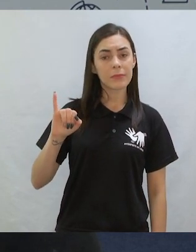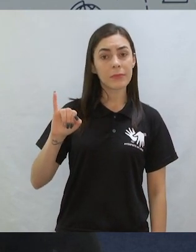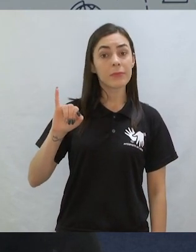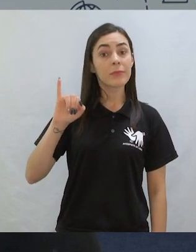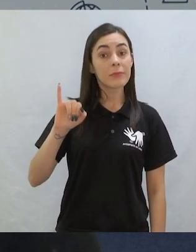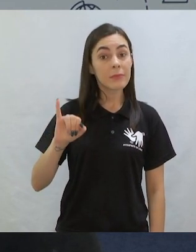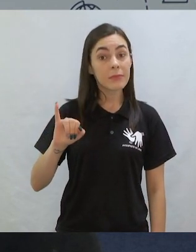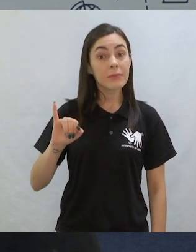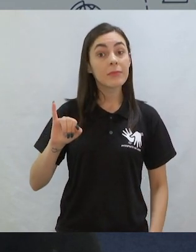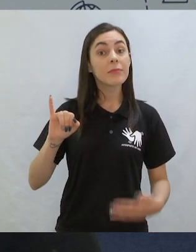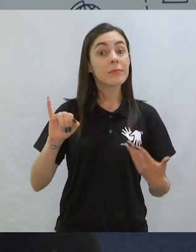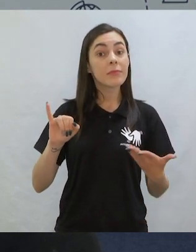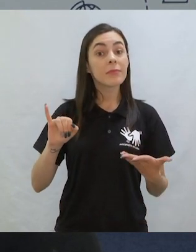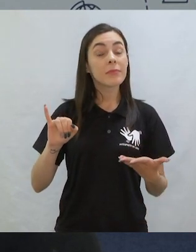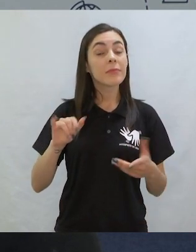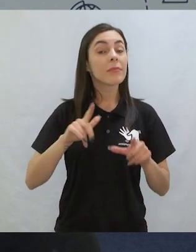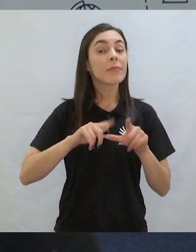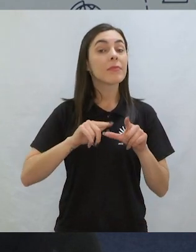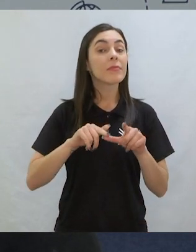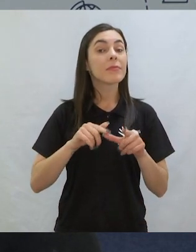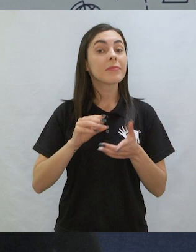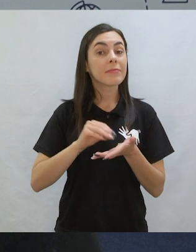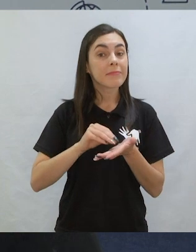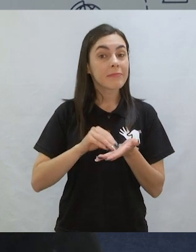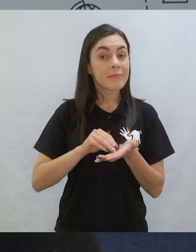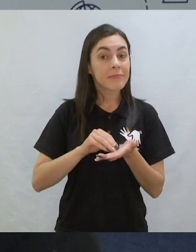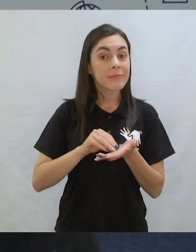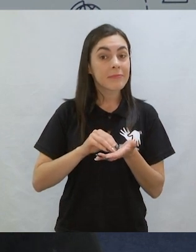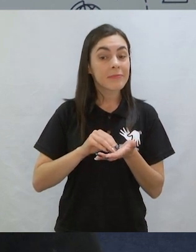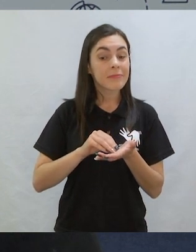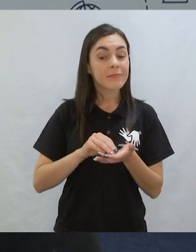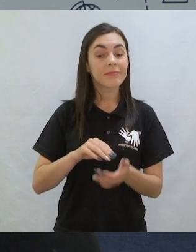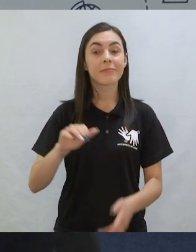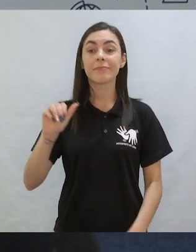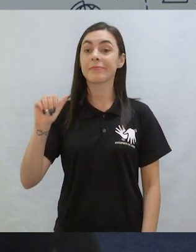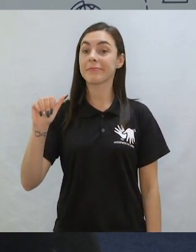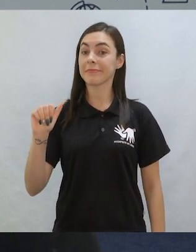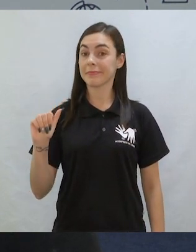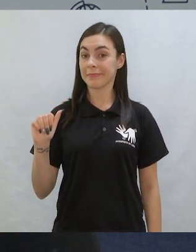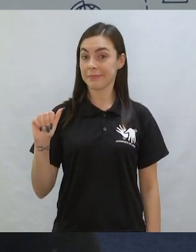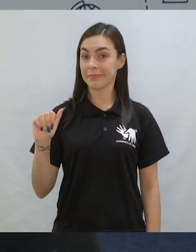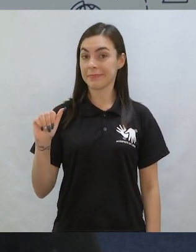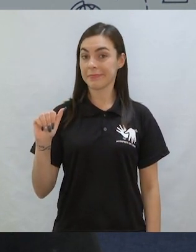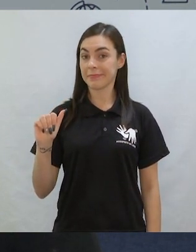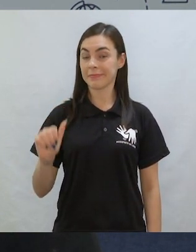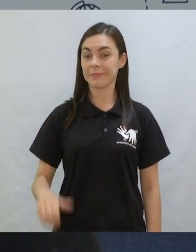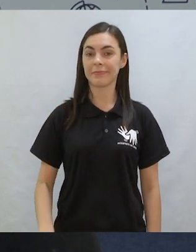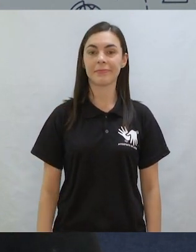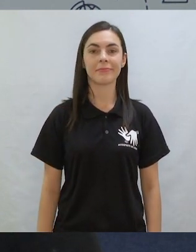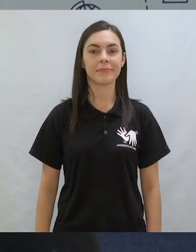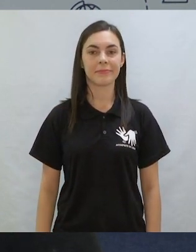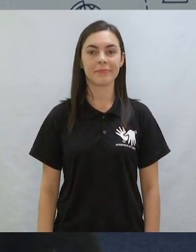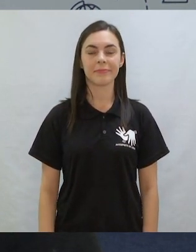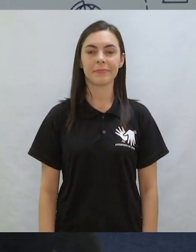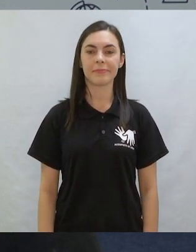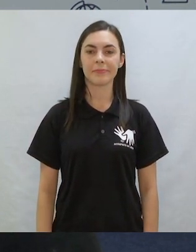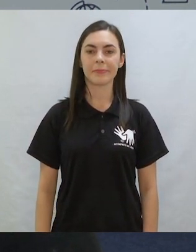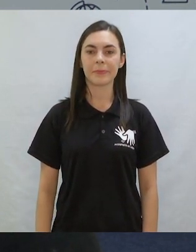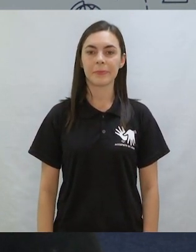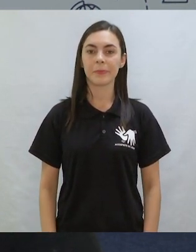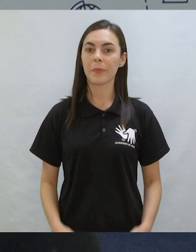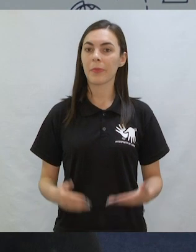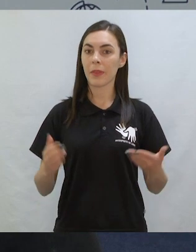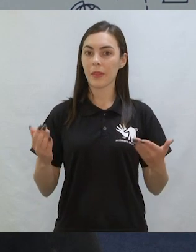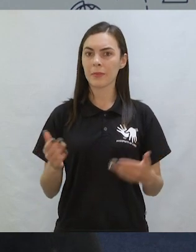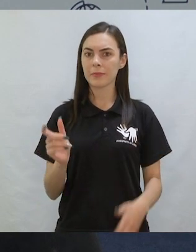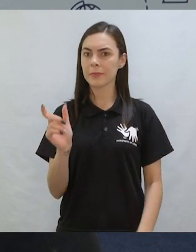Voluntari. O que sobrou aí a letra? Ah, então vamos colocar aqui ao